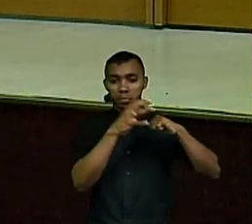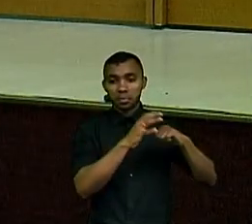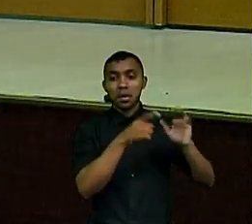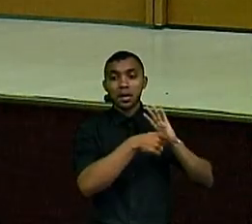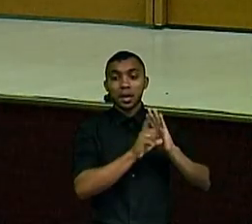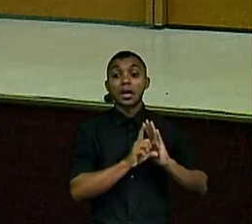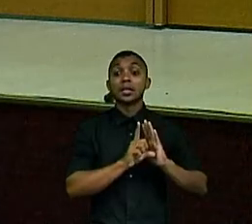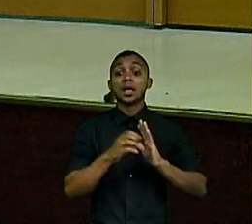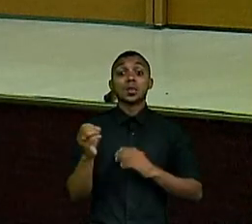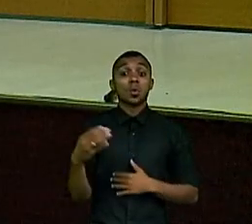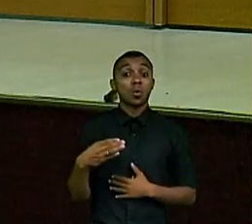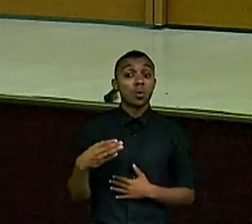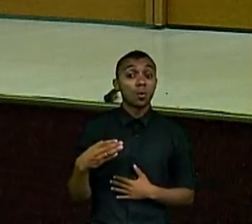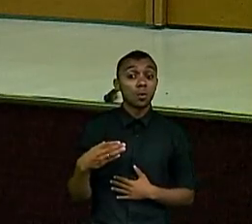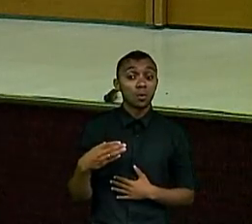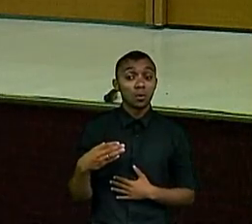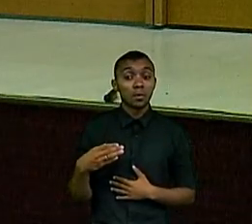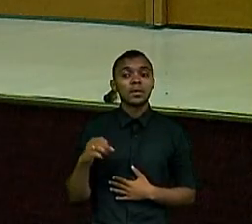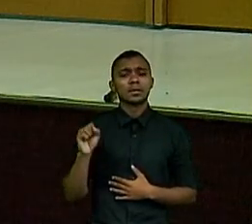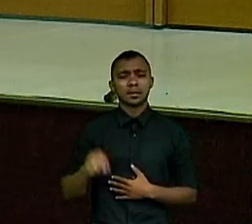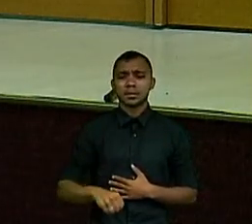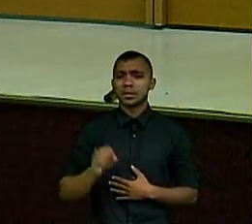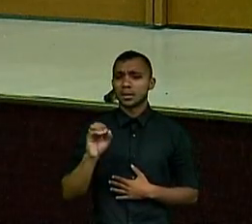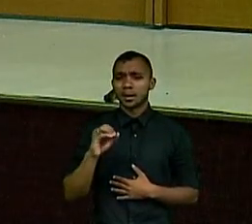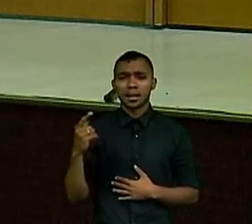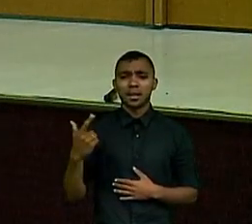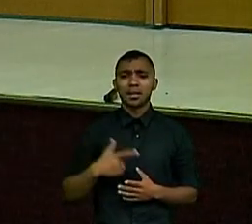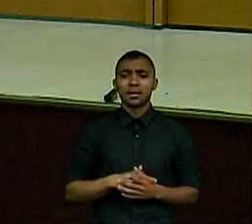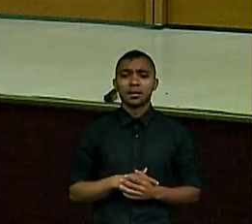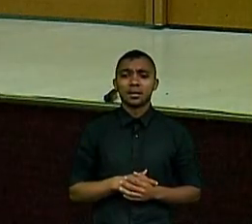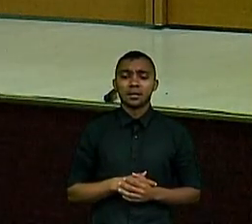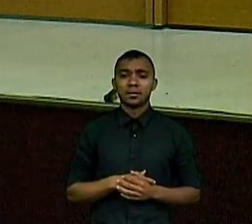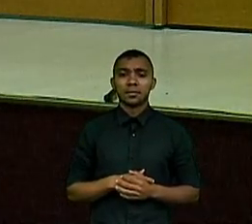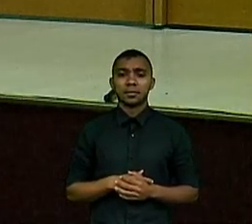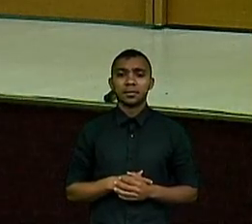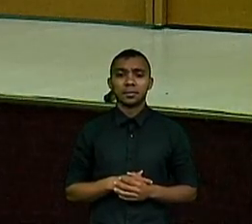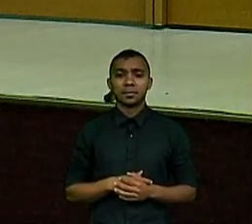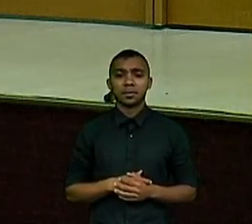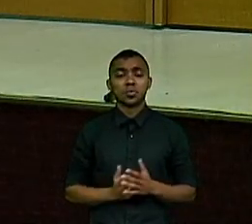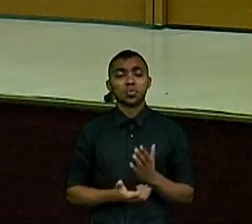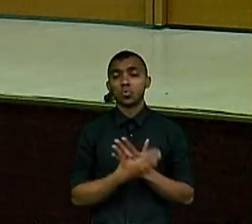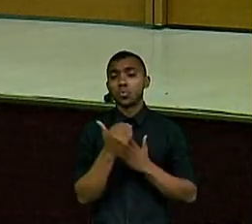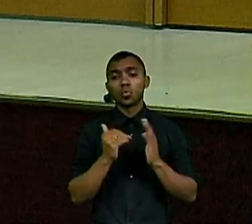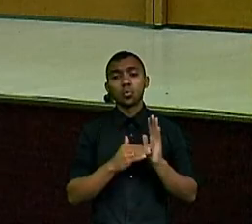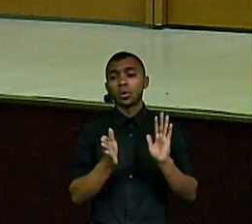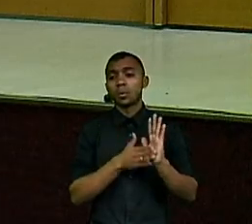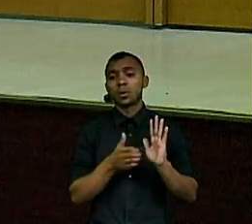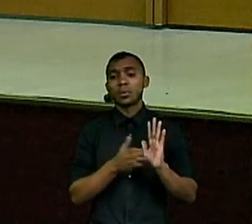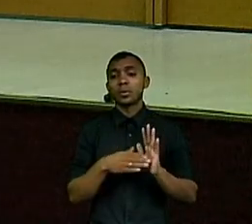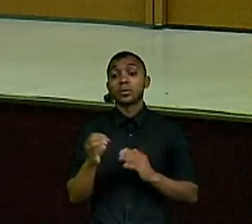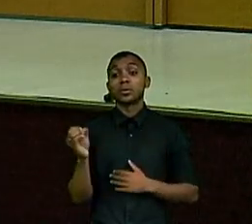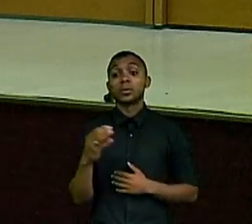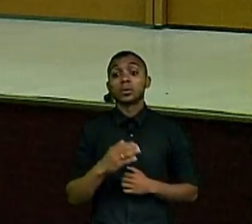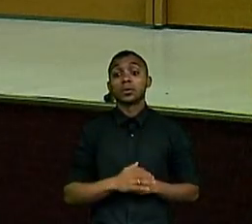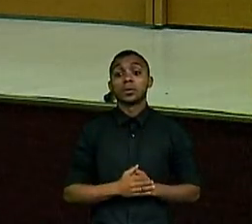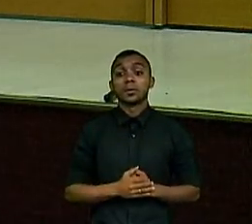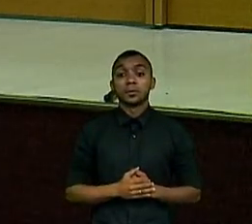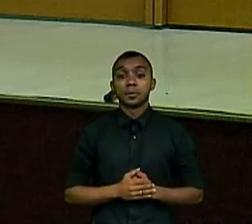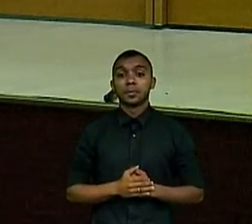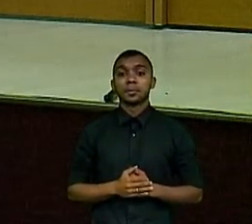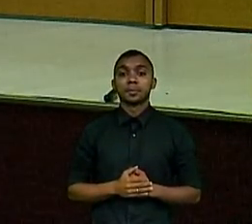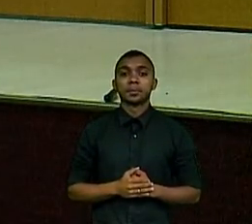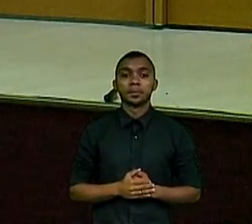inovadoras Com certeza né tudo era propósito tudo novo uma dicazinha para questões de humanas